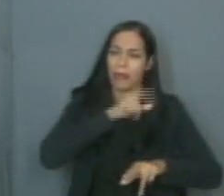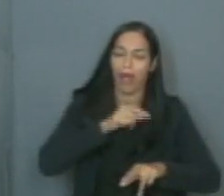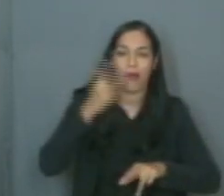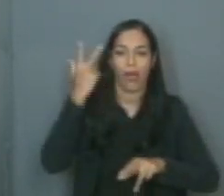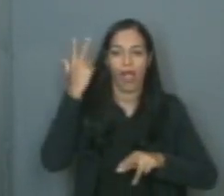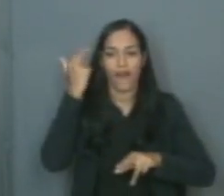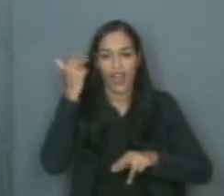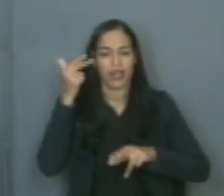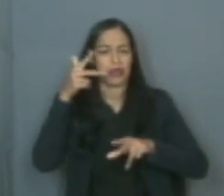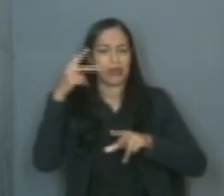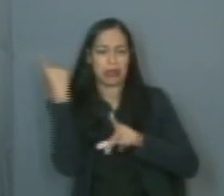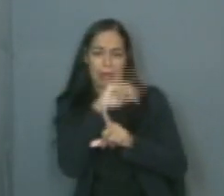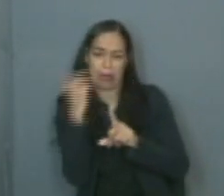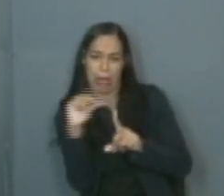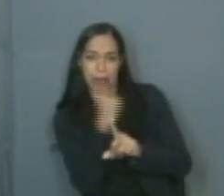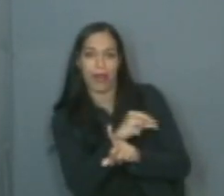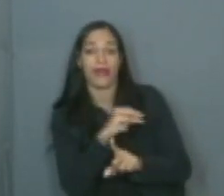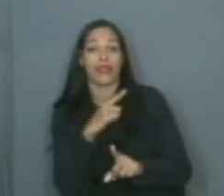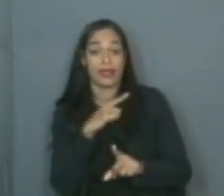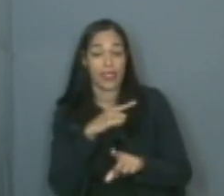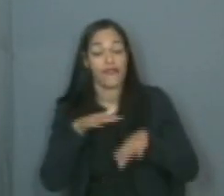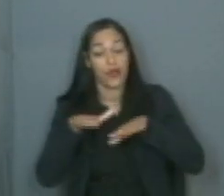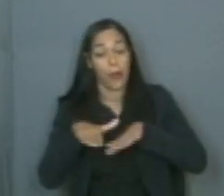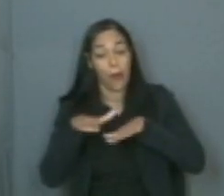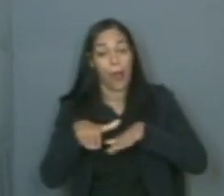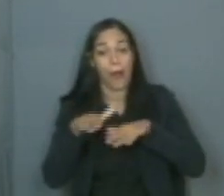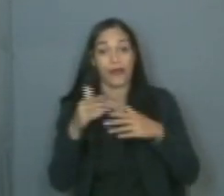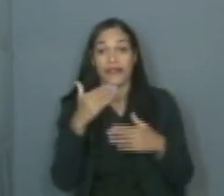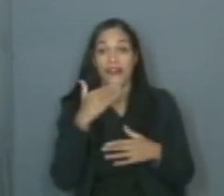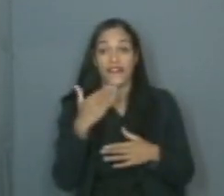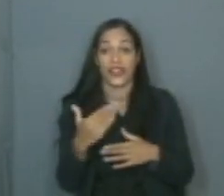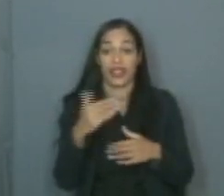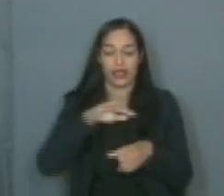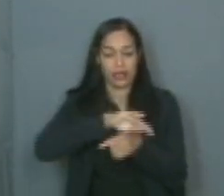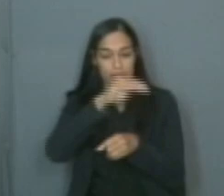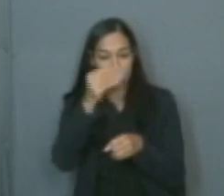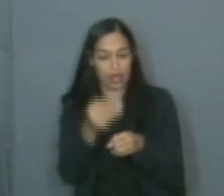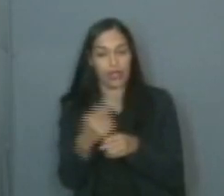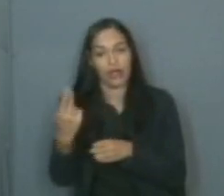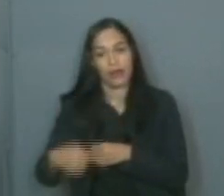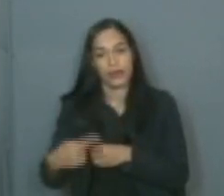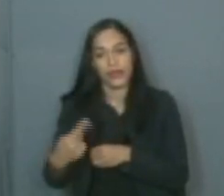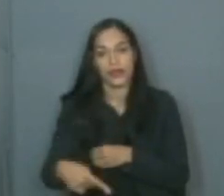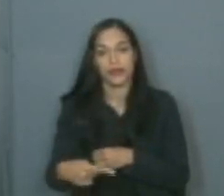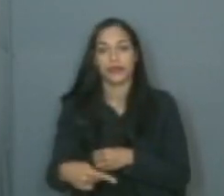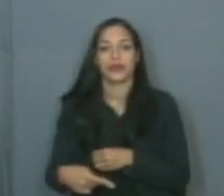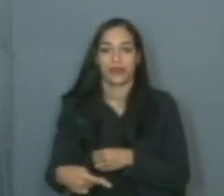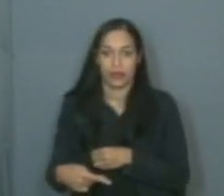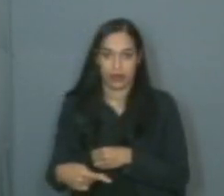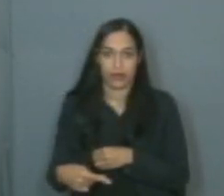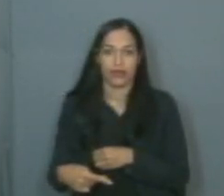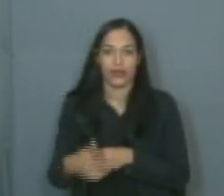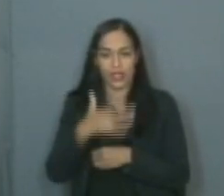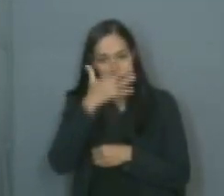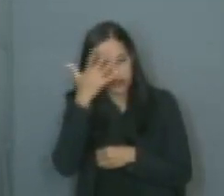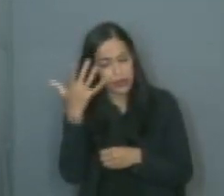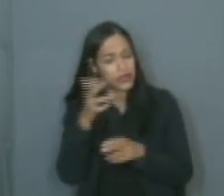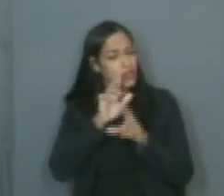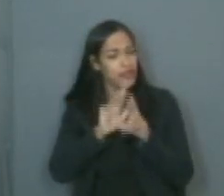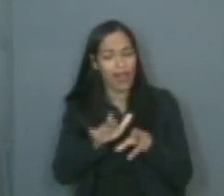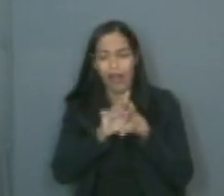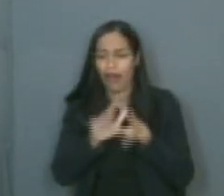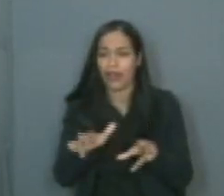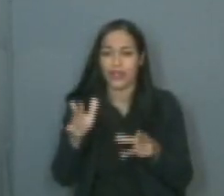diariamente. Inclusive, teve um protesto recentemente aqui na frente da Câmara dos Vereadores do pessoal dos carroceiros, com vários